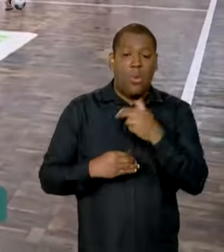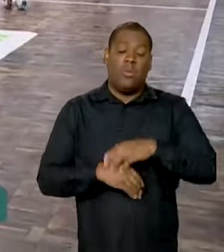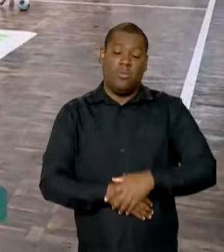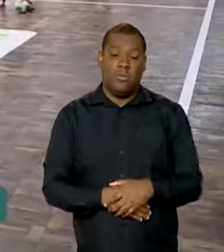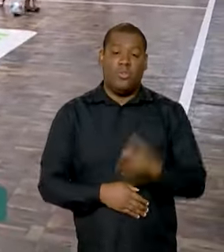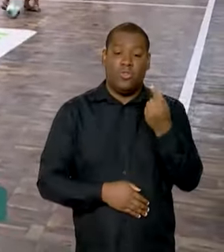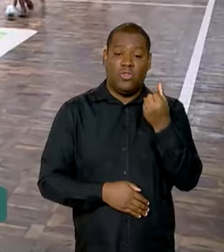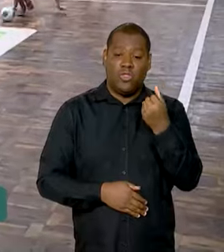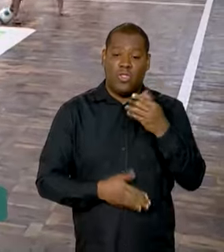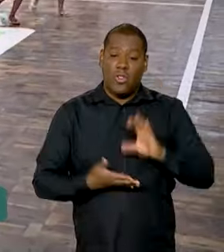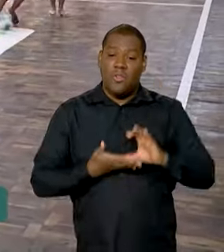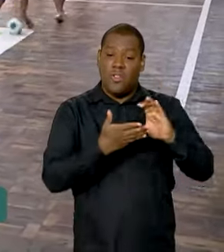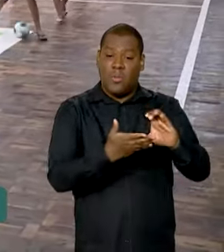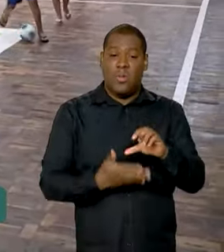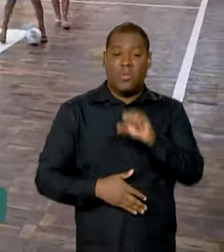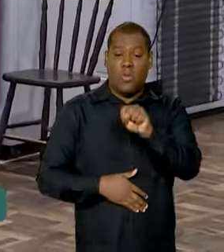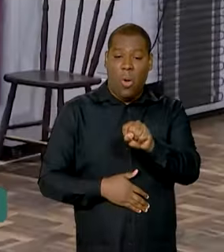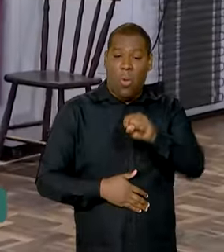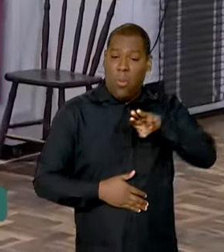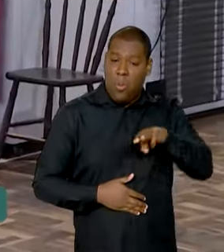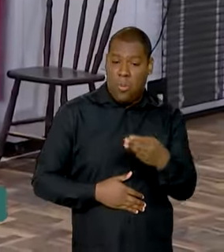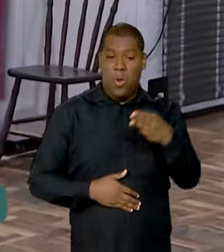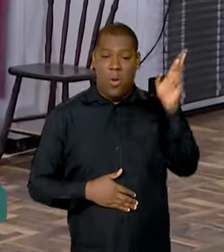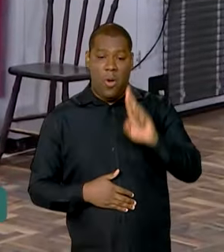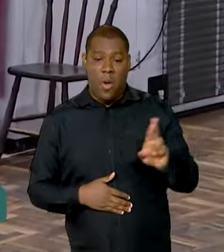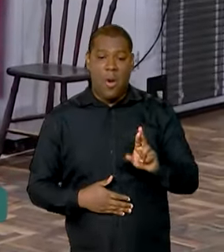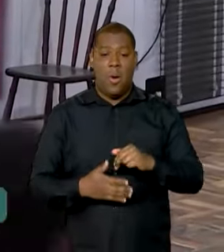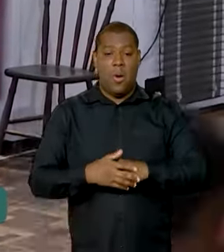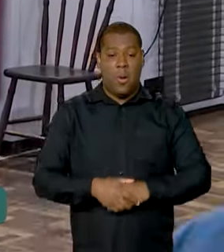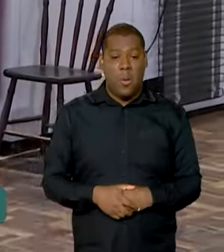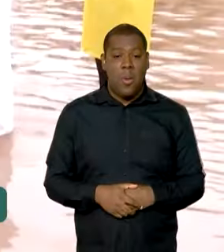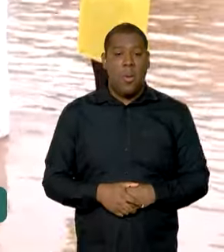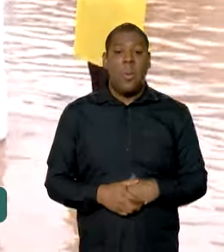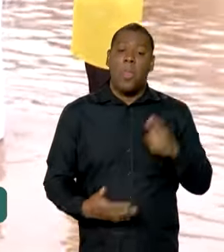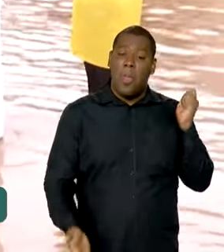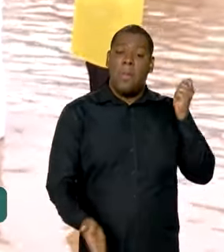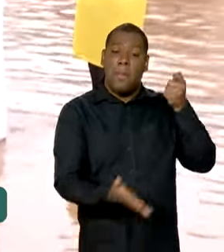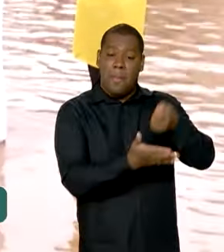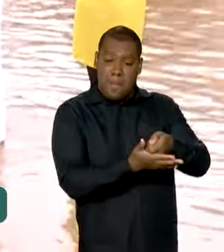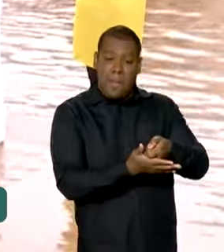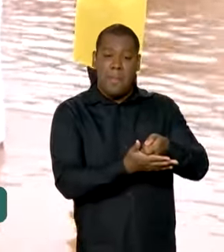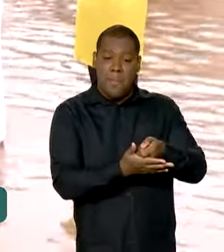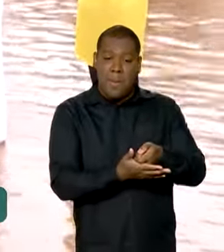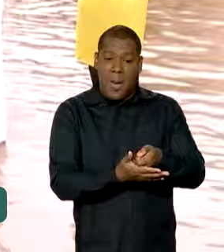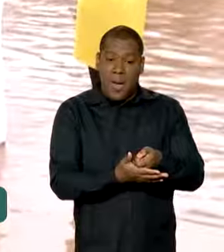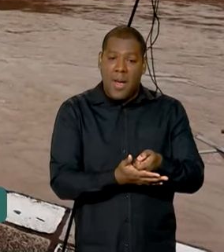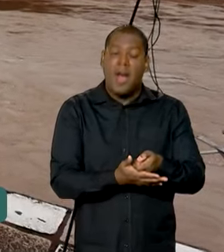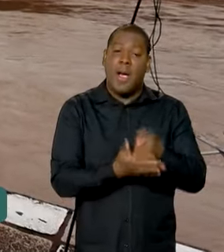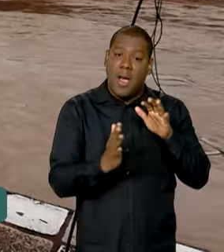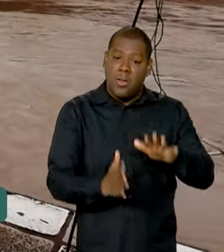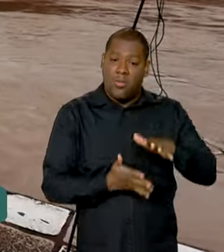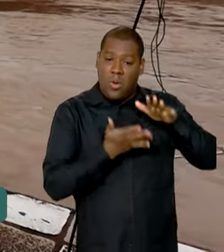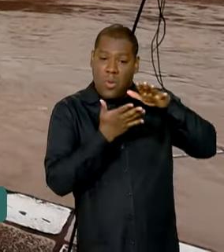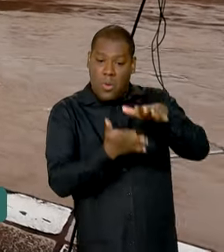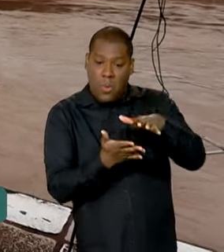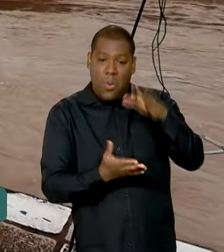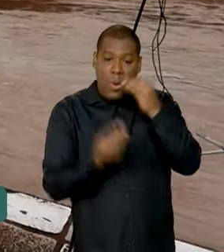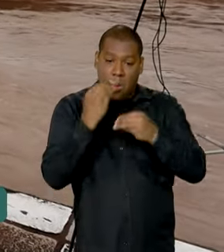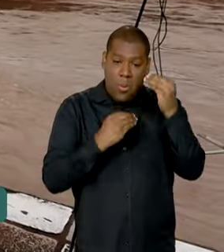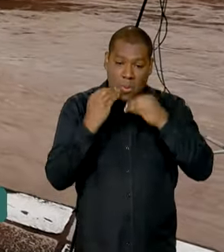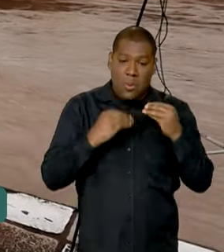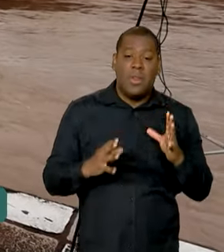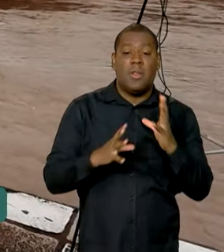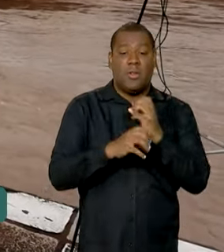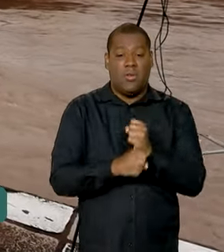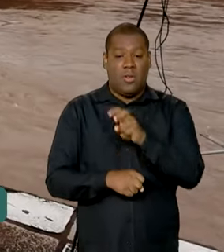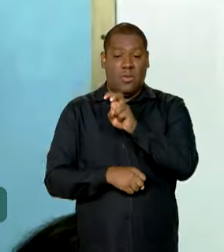mais de 8 milhões de reais destinados ao pagamento de 52 mil cestas de alimentos ao Estado.